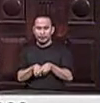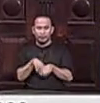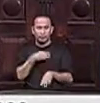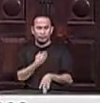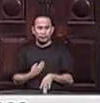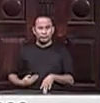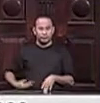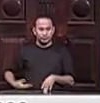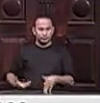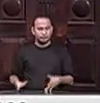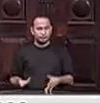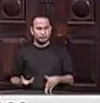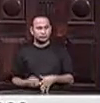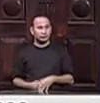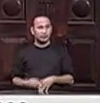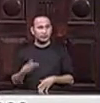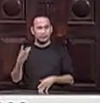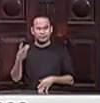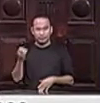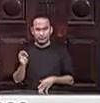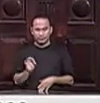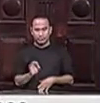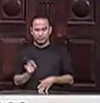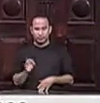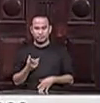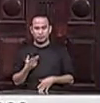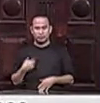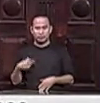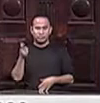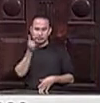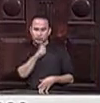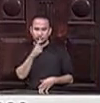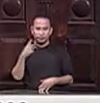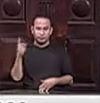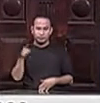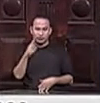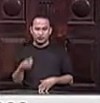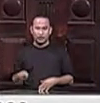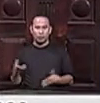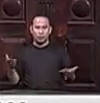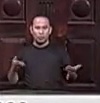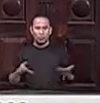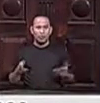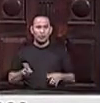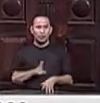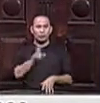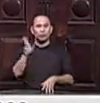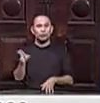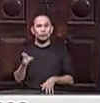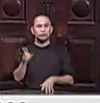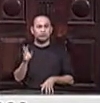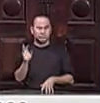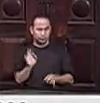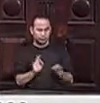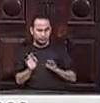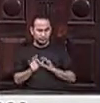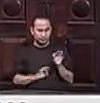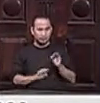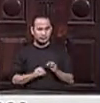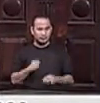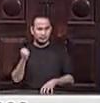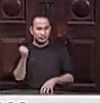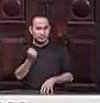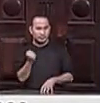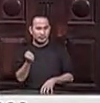cá encaminhou isso. 30% conseguimos cancelar. E agora eles usam isso como justificativa de matar